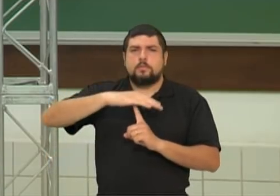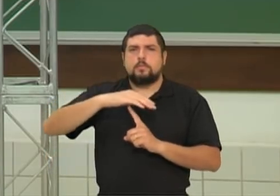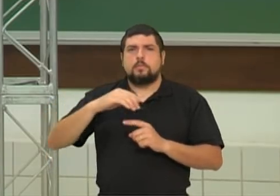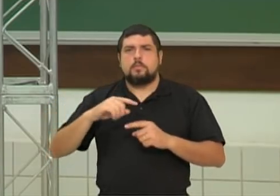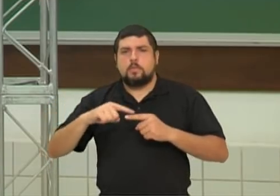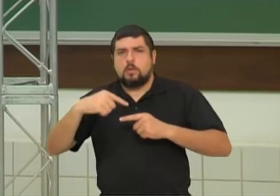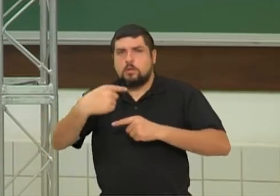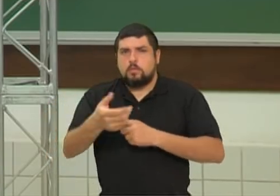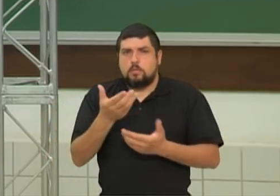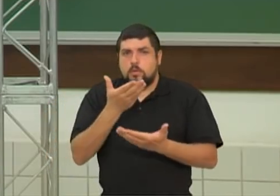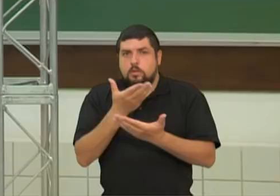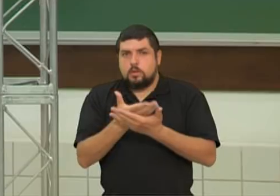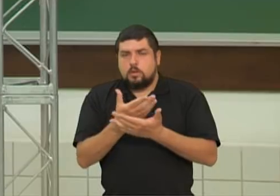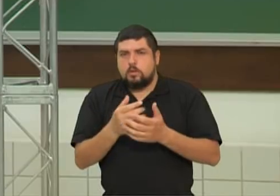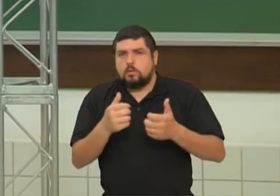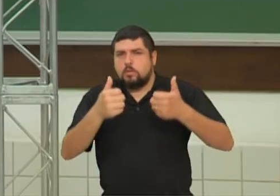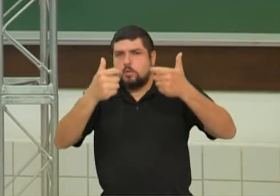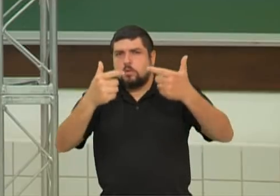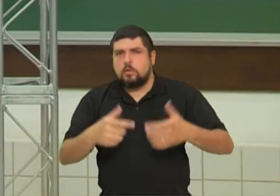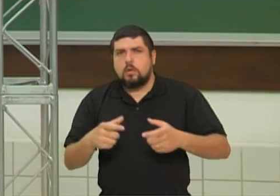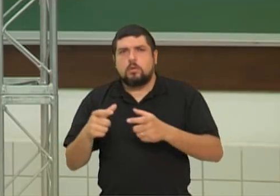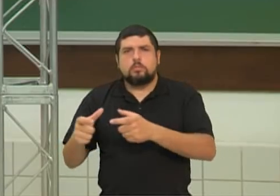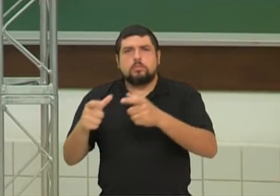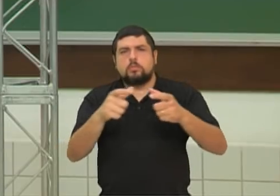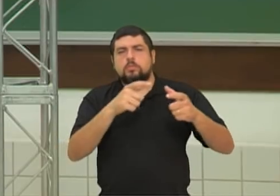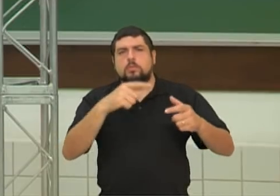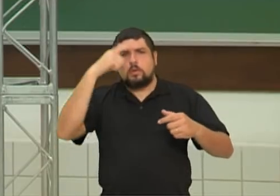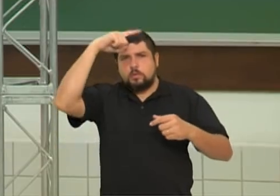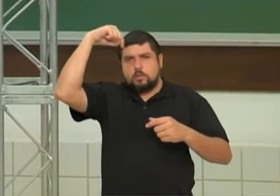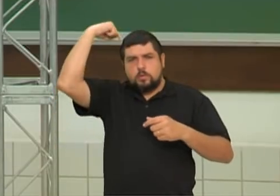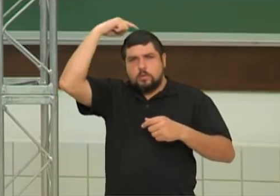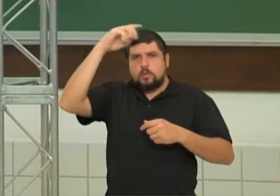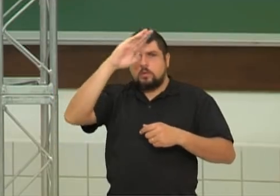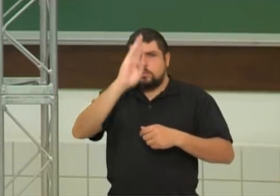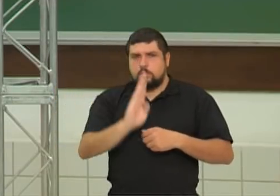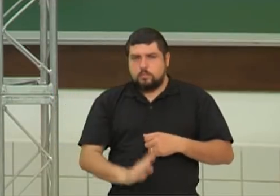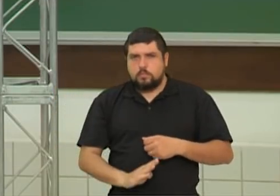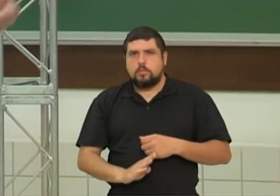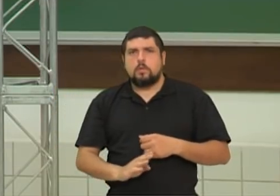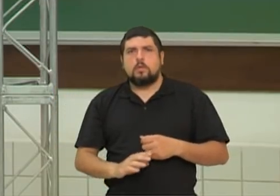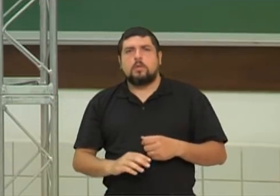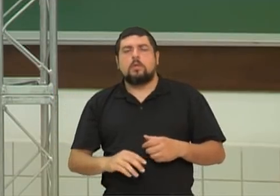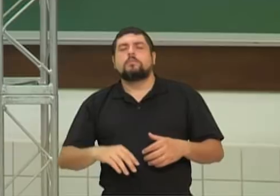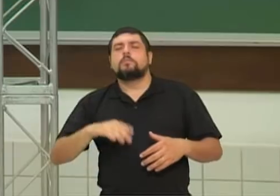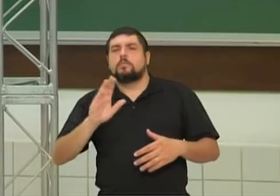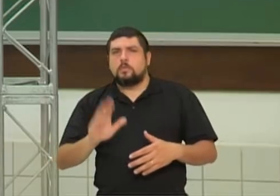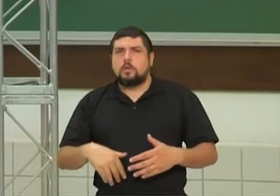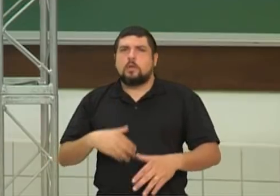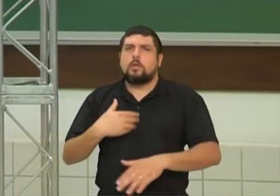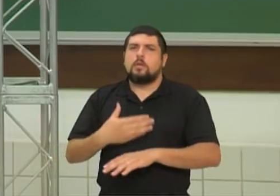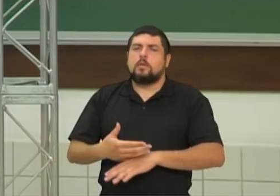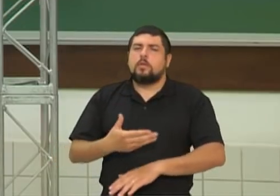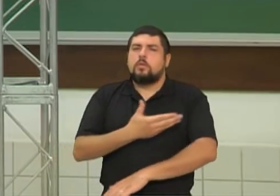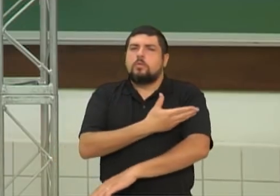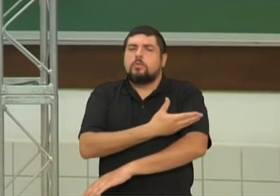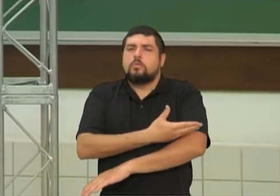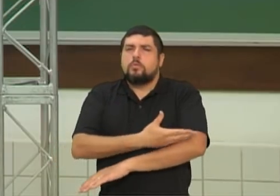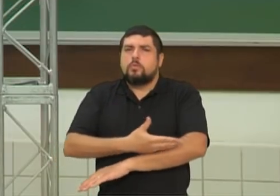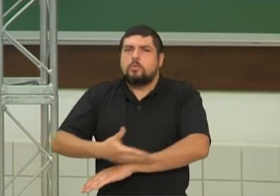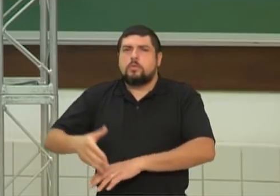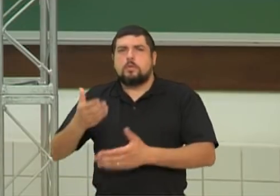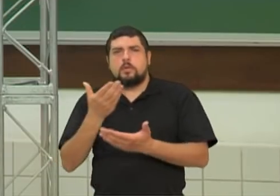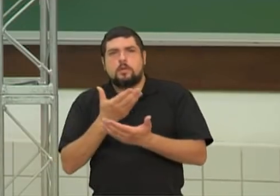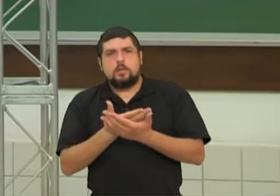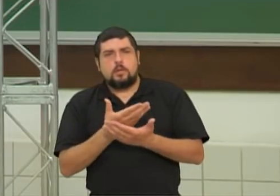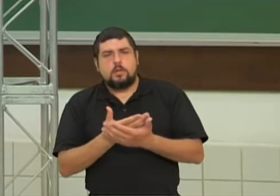aula vamos falar dos lugares sagrados do Brasil. E, como está virando já tradição nas nossas aulas de ensino religioso,